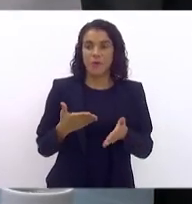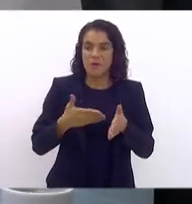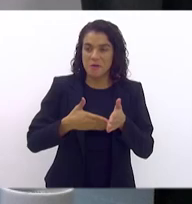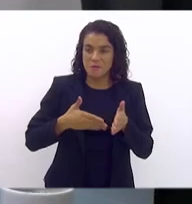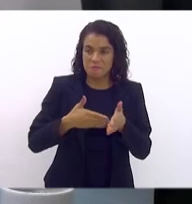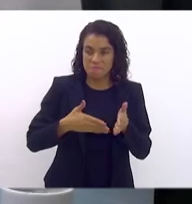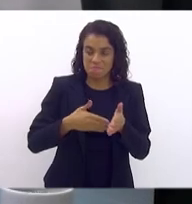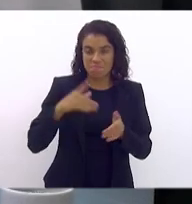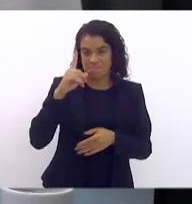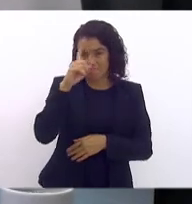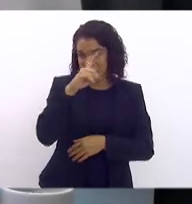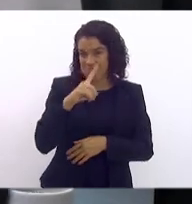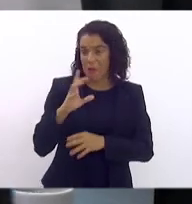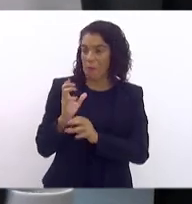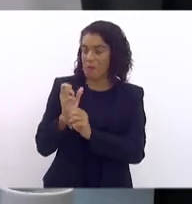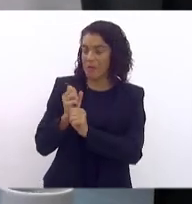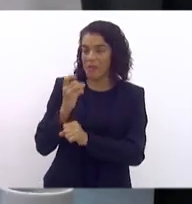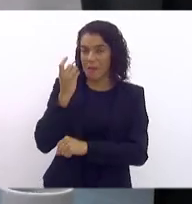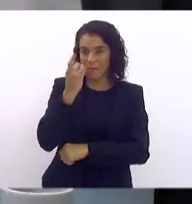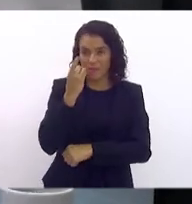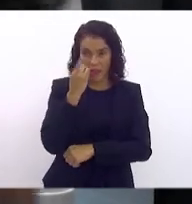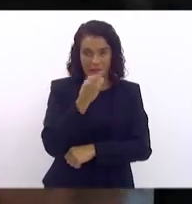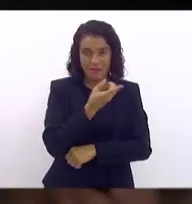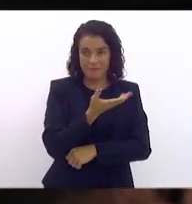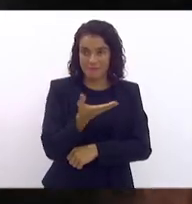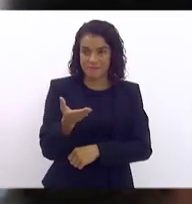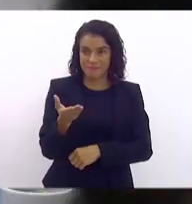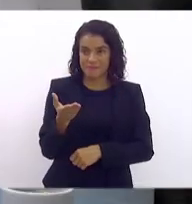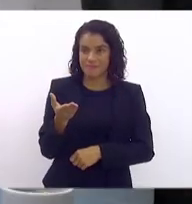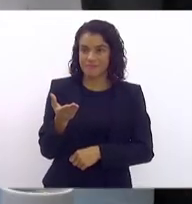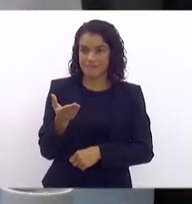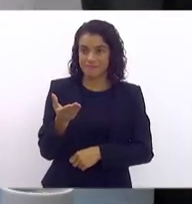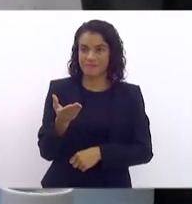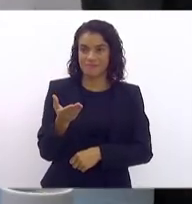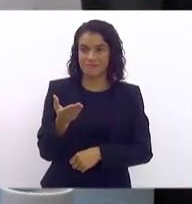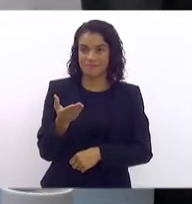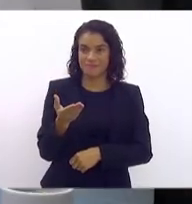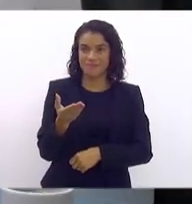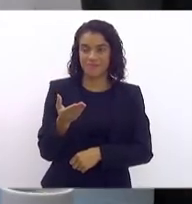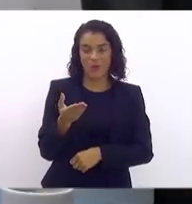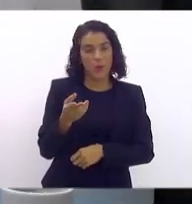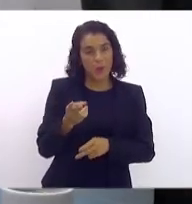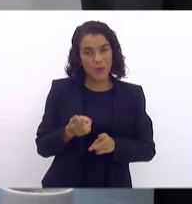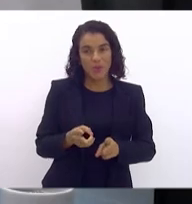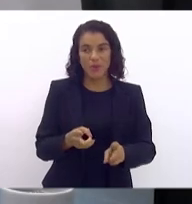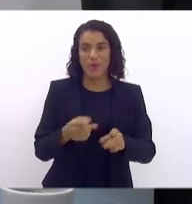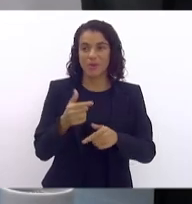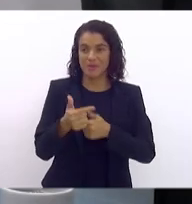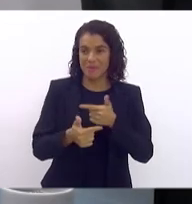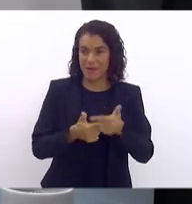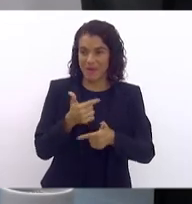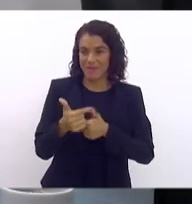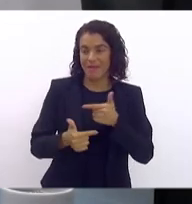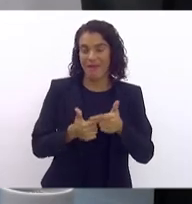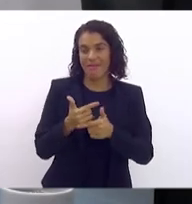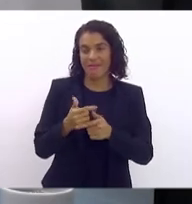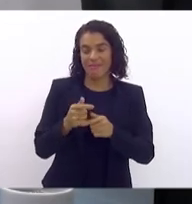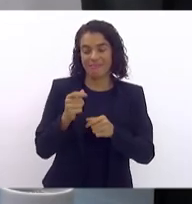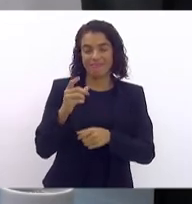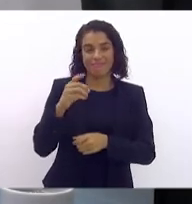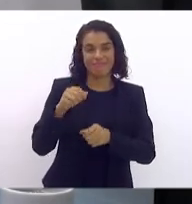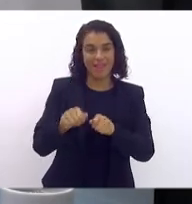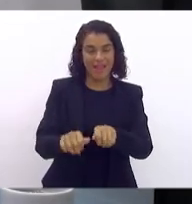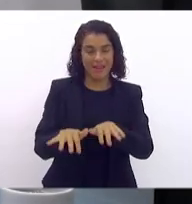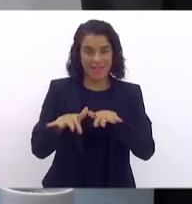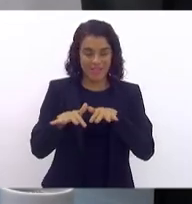quórum a gente viu o quanto que eh ter as atividades dentro de uma casa Legislativa após um